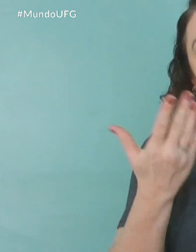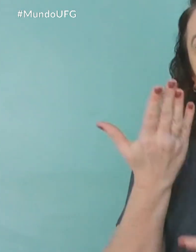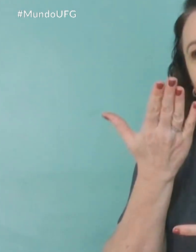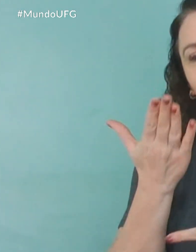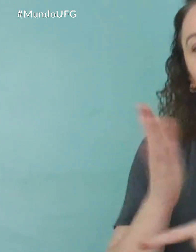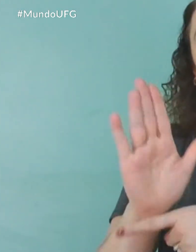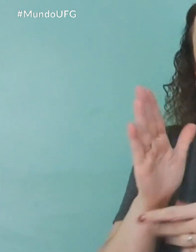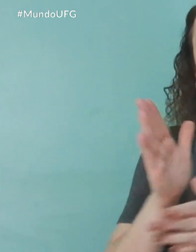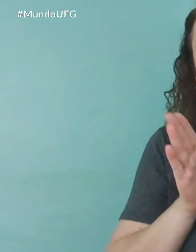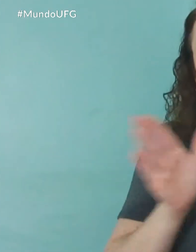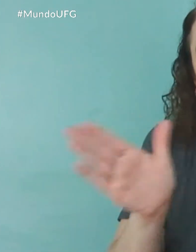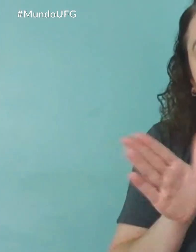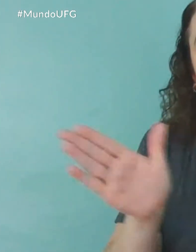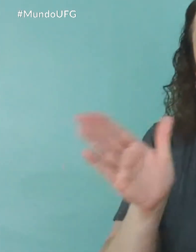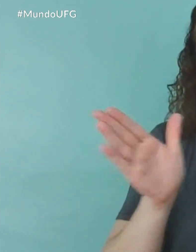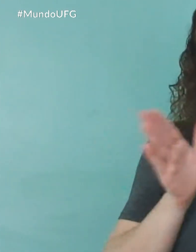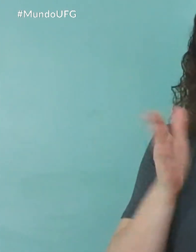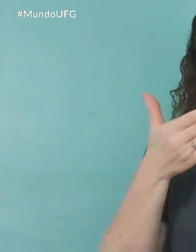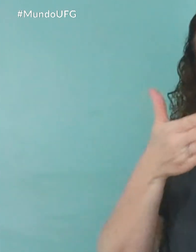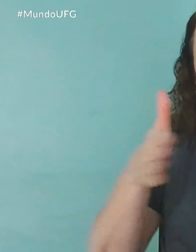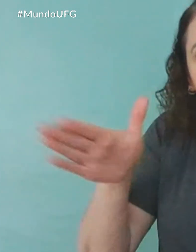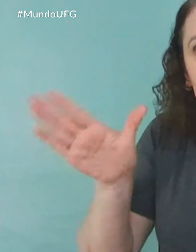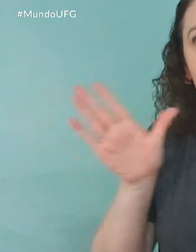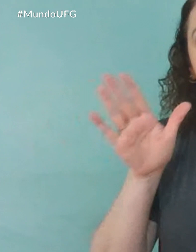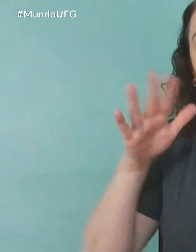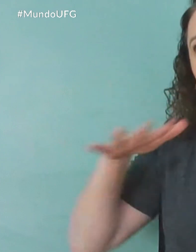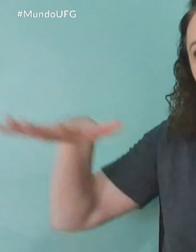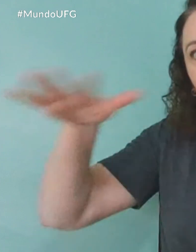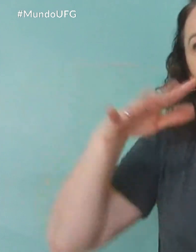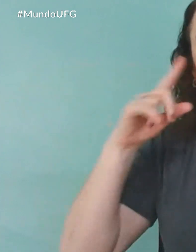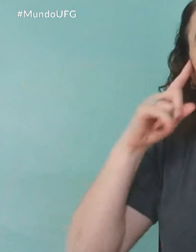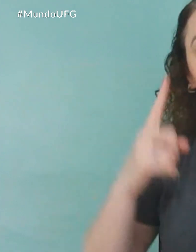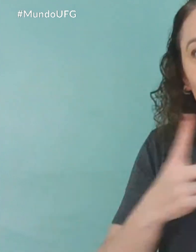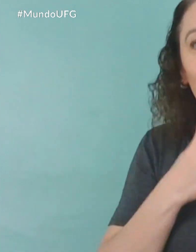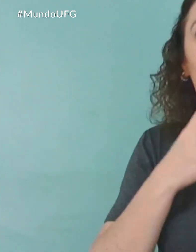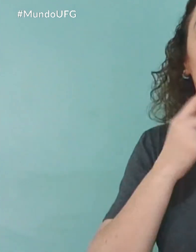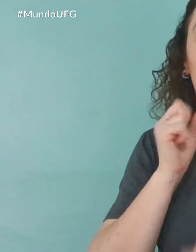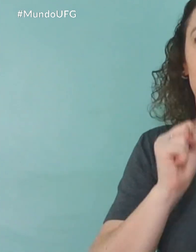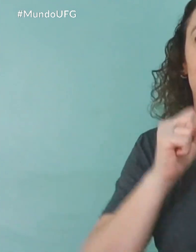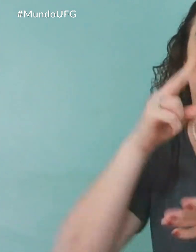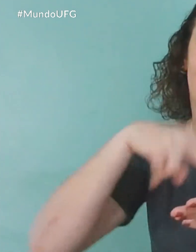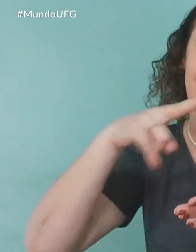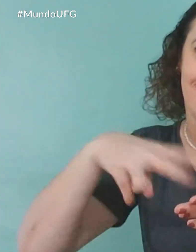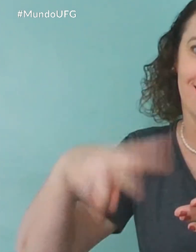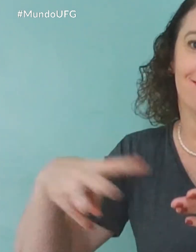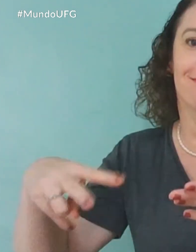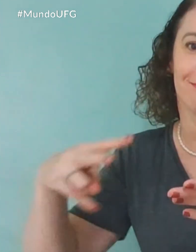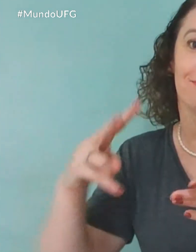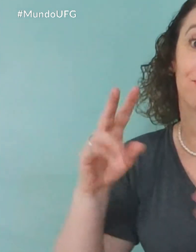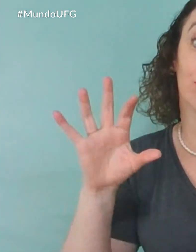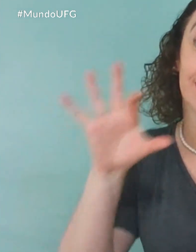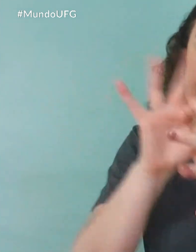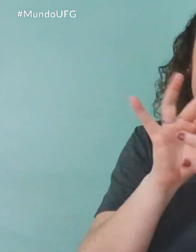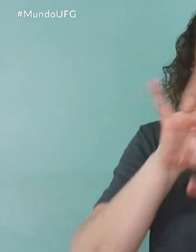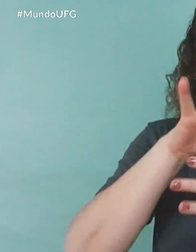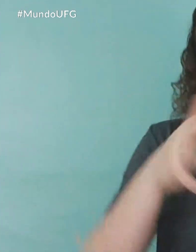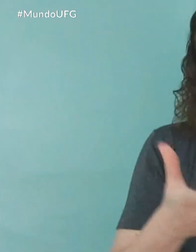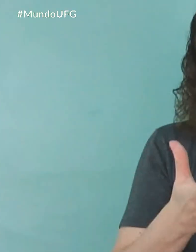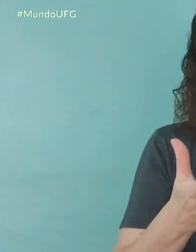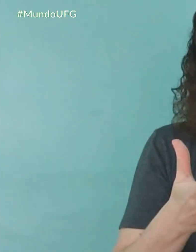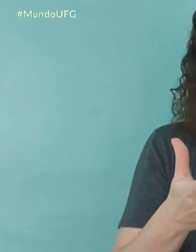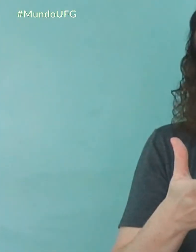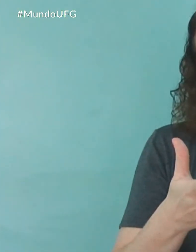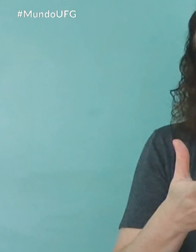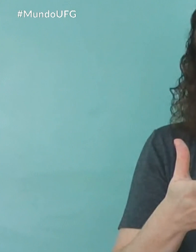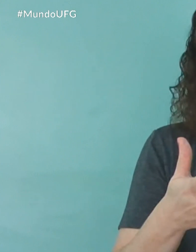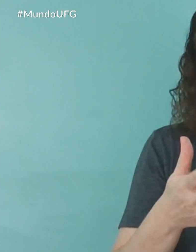para nós surdos é extremamente importante, né? Então, amplia os nossos horizontes, nós